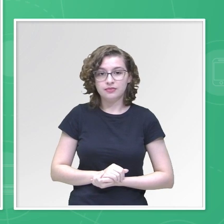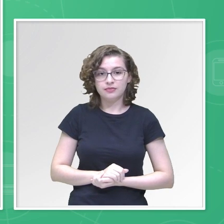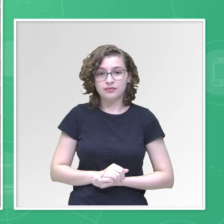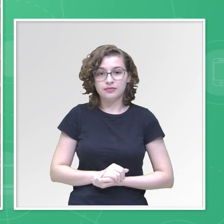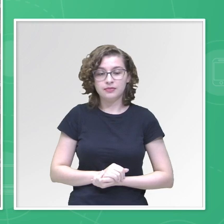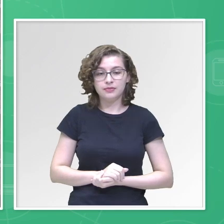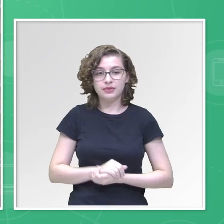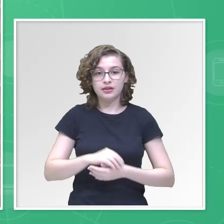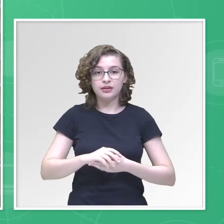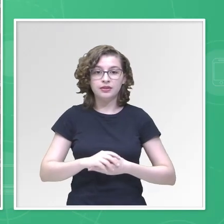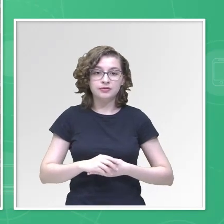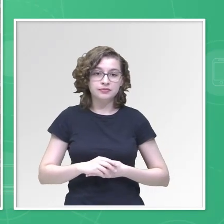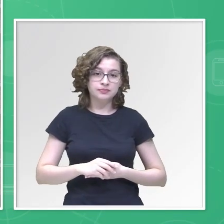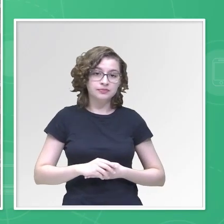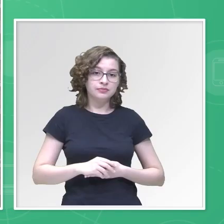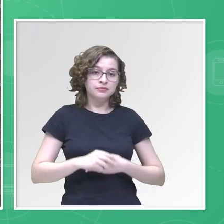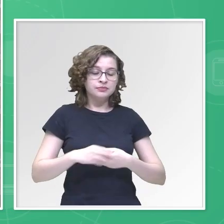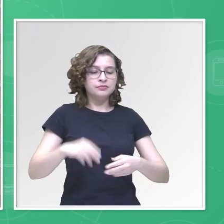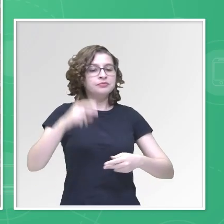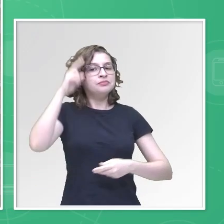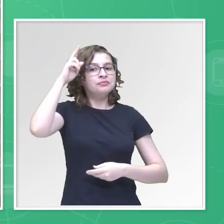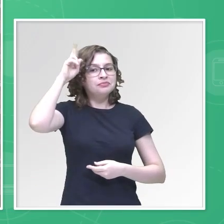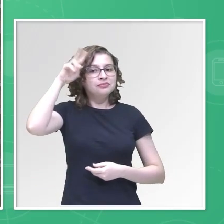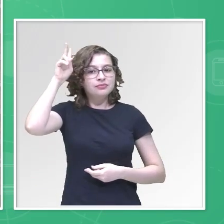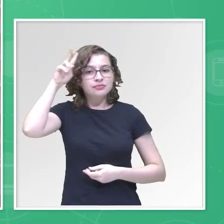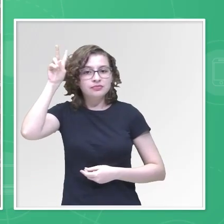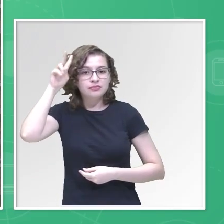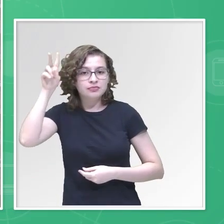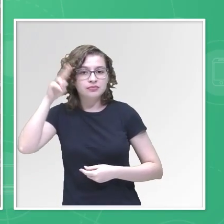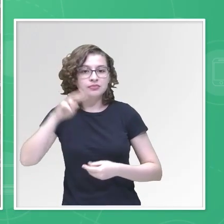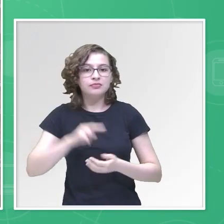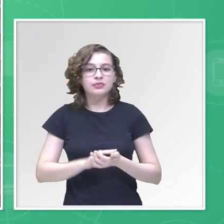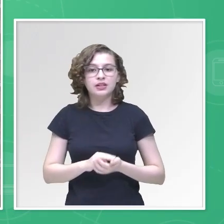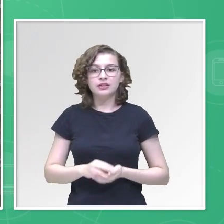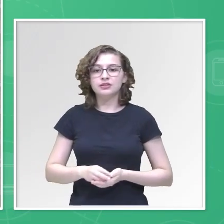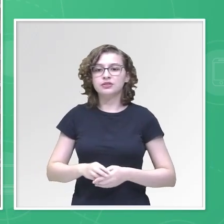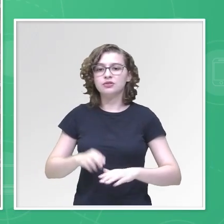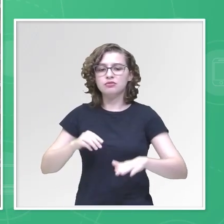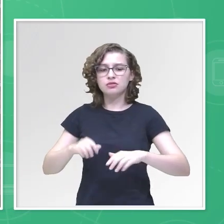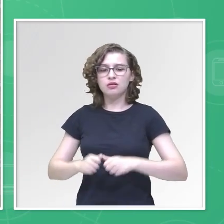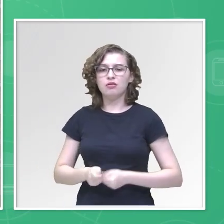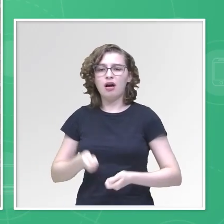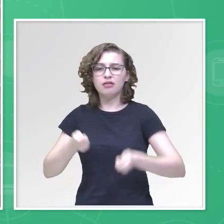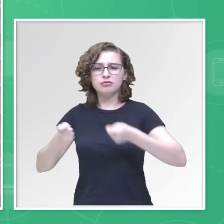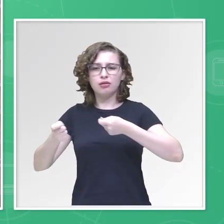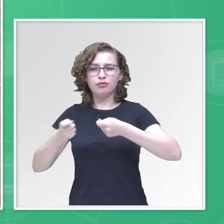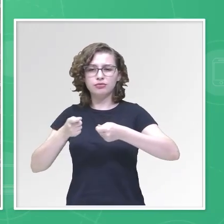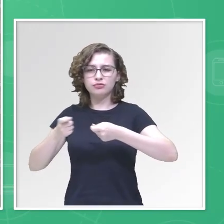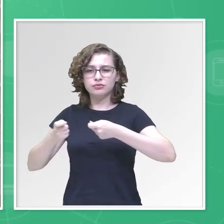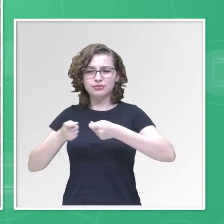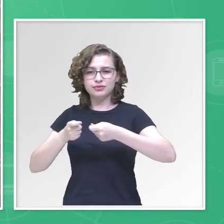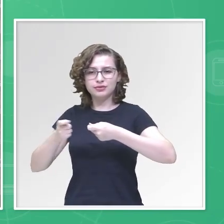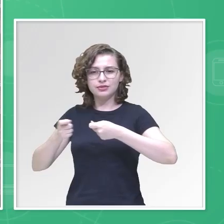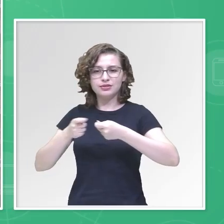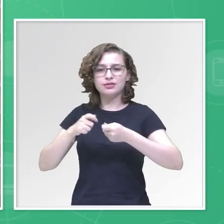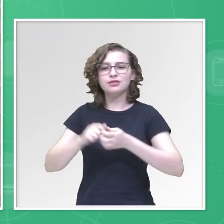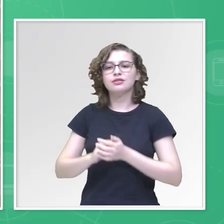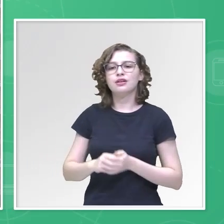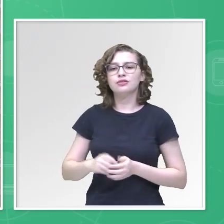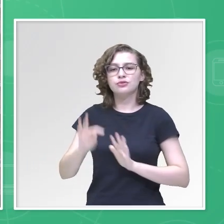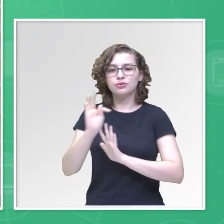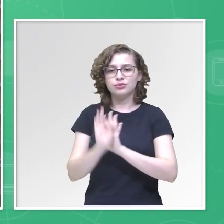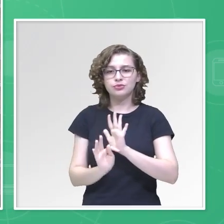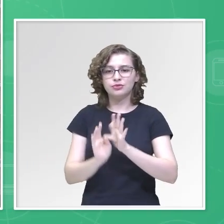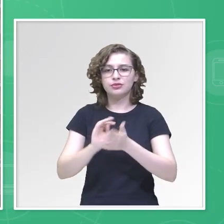que professora pelas ações o enredo é a própria estrutura Trama a Trama da